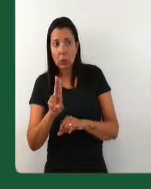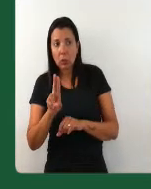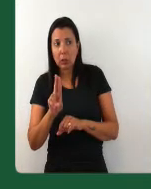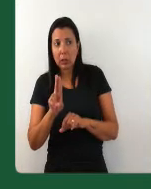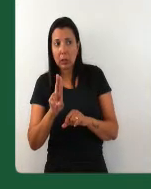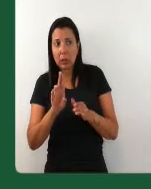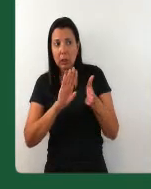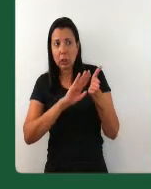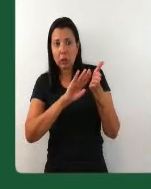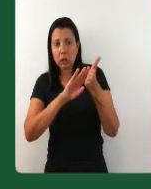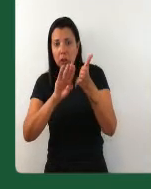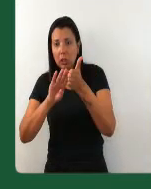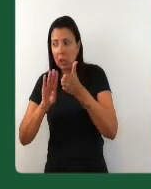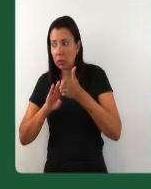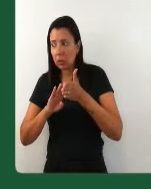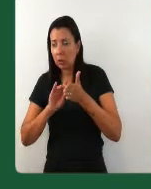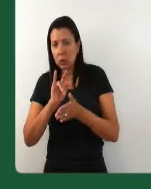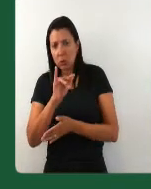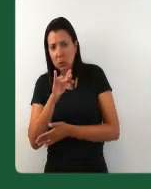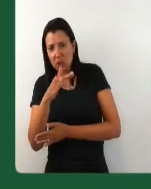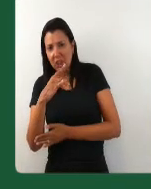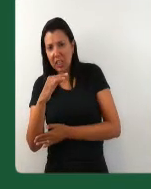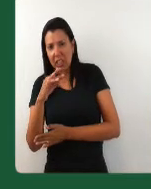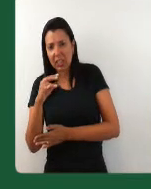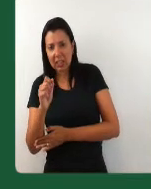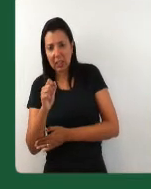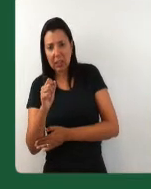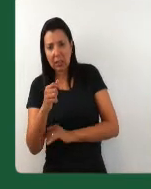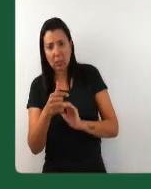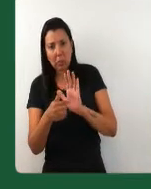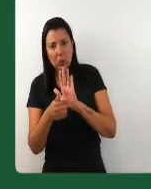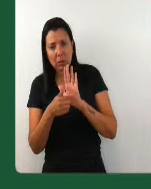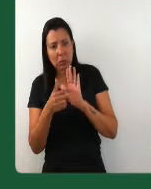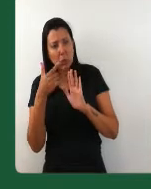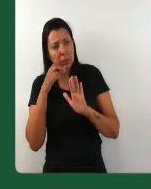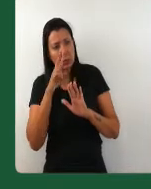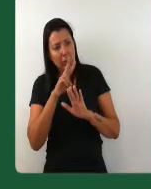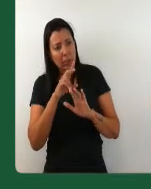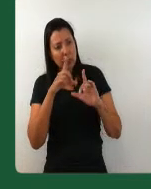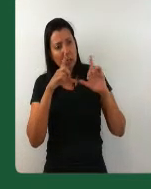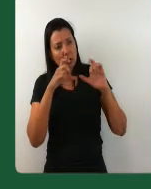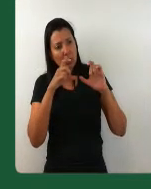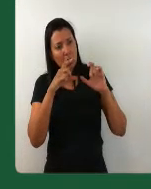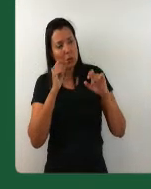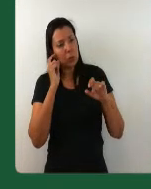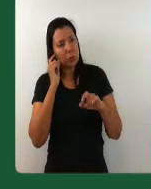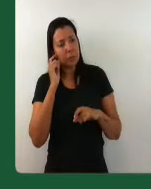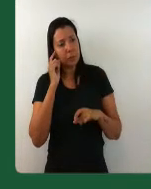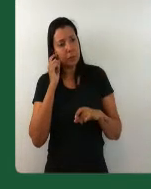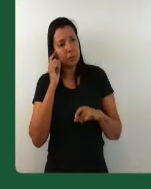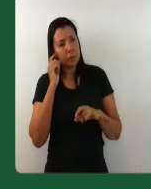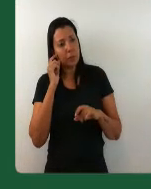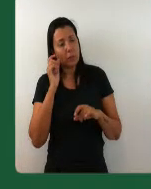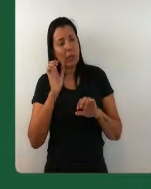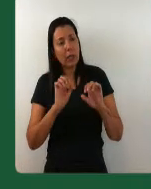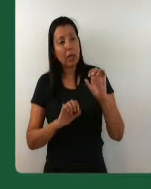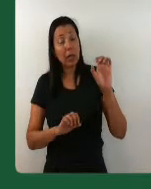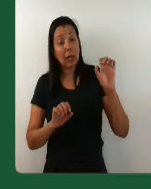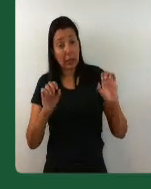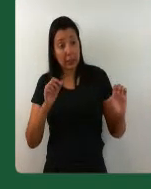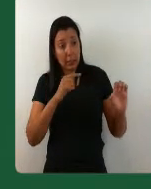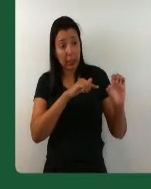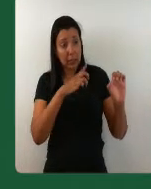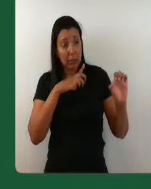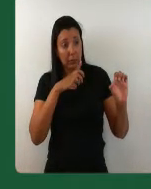distração osteogênica. Então, nós conseguimos ver na foto do meio à esquerda, nós colocamos